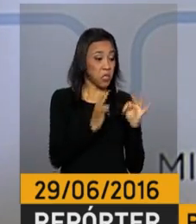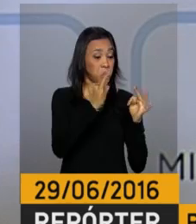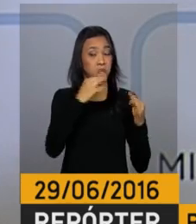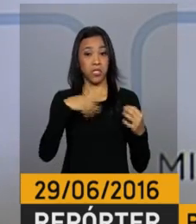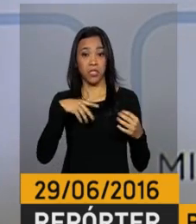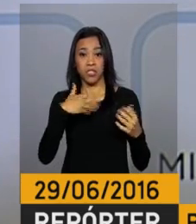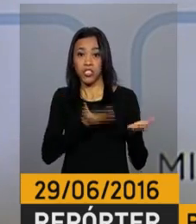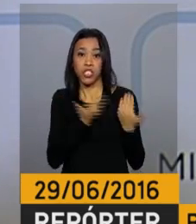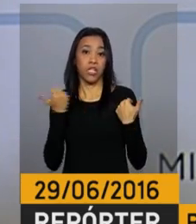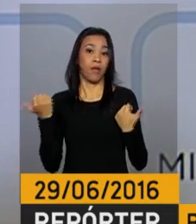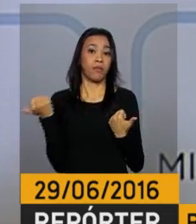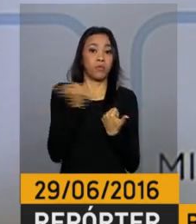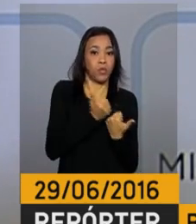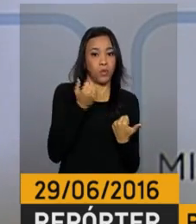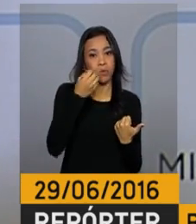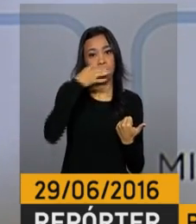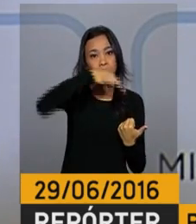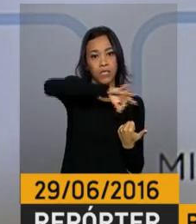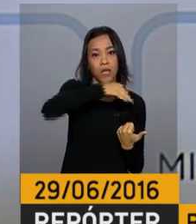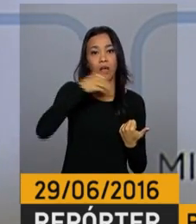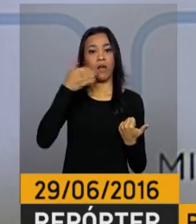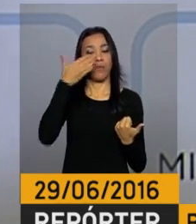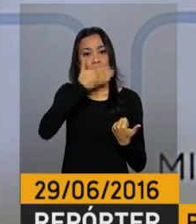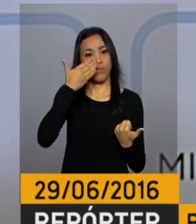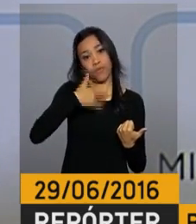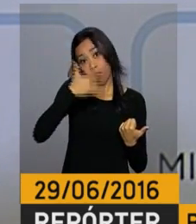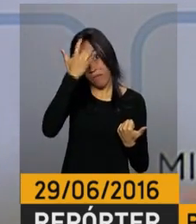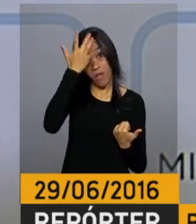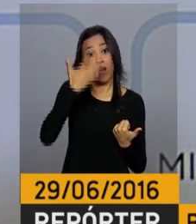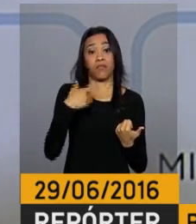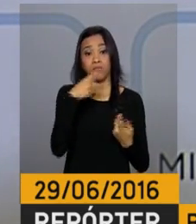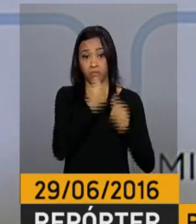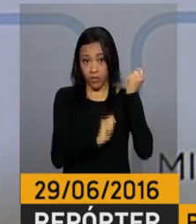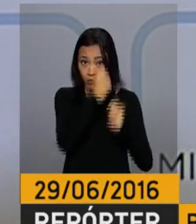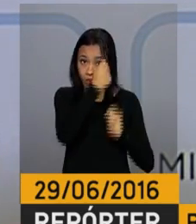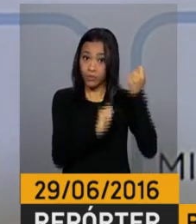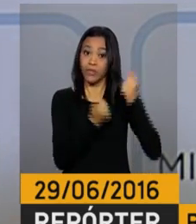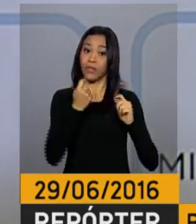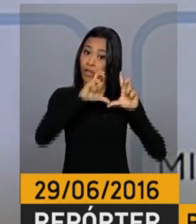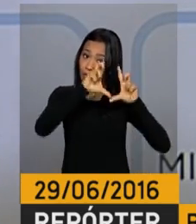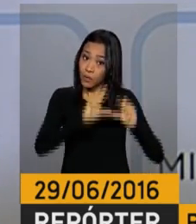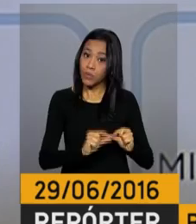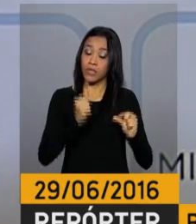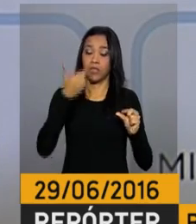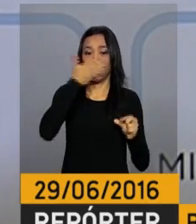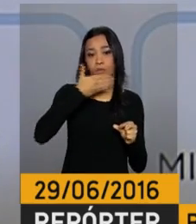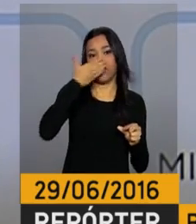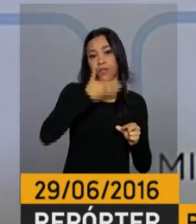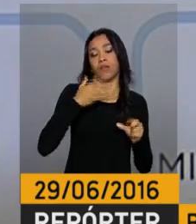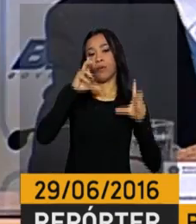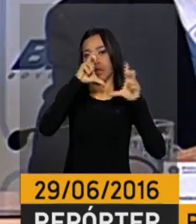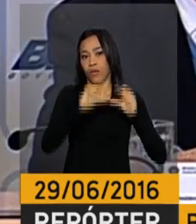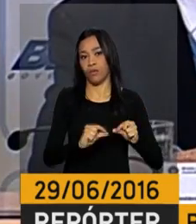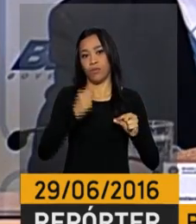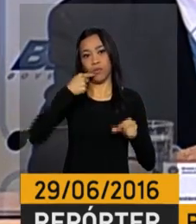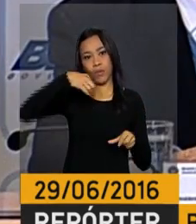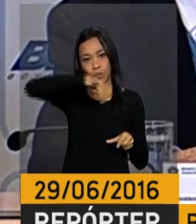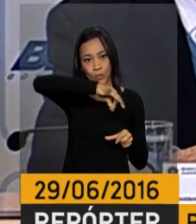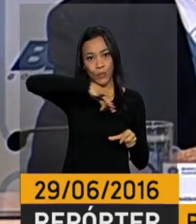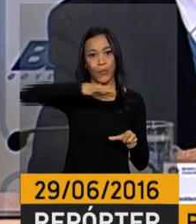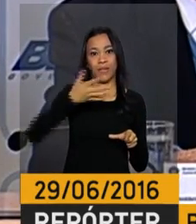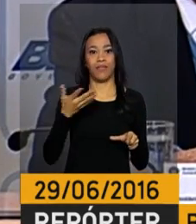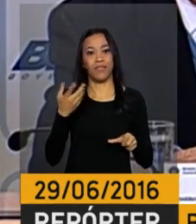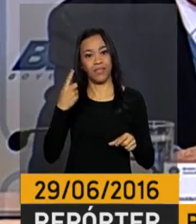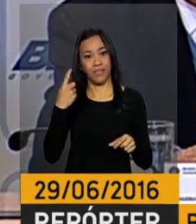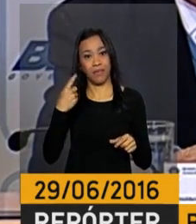simples não é uma coisa elementar para a indústria reduzir sal e de açúcar sem né sem perder